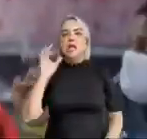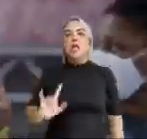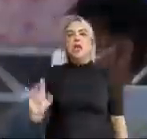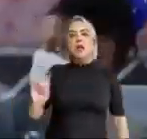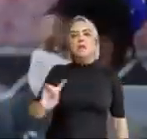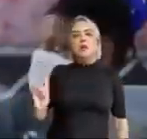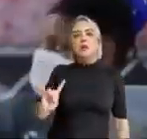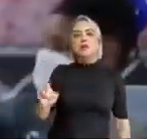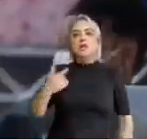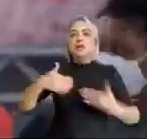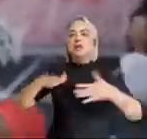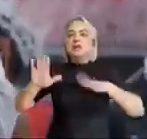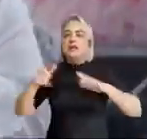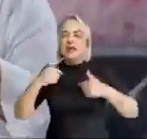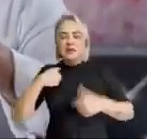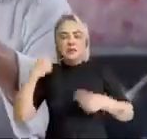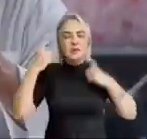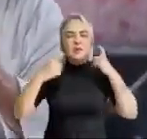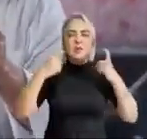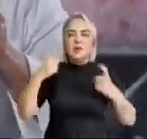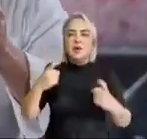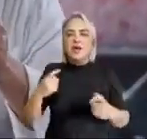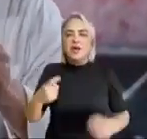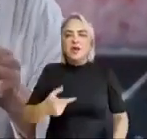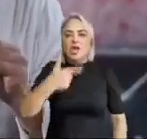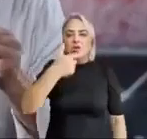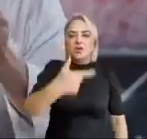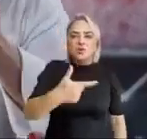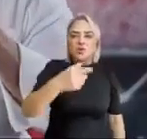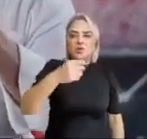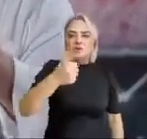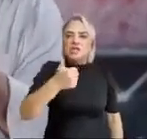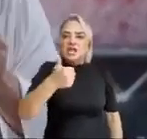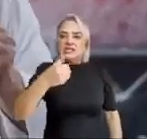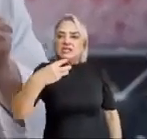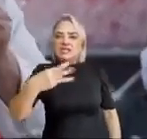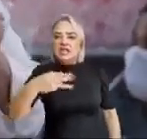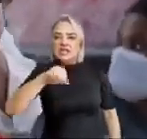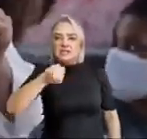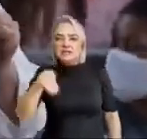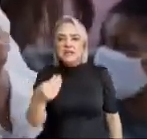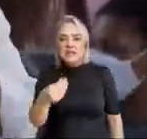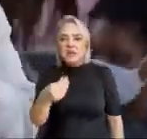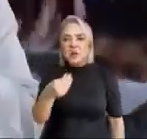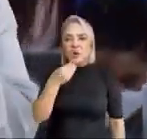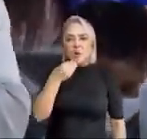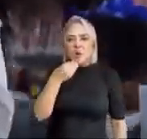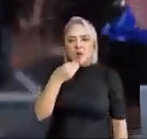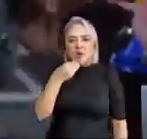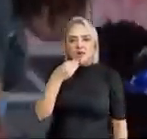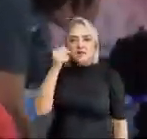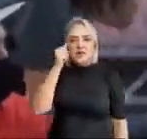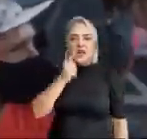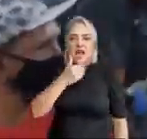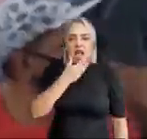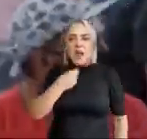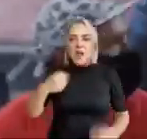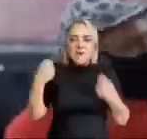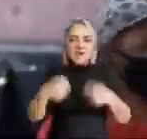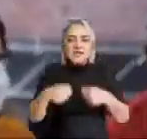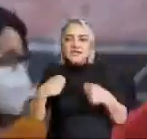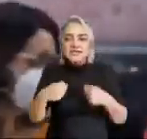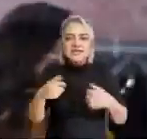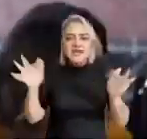estou preocupado com 213 milhões de mulheres e homens que precisam ser felizes, que